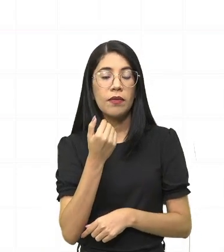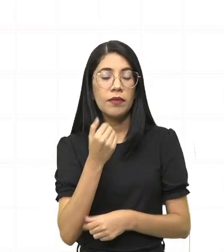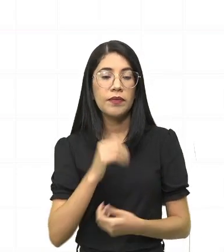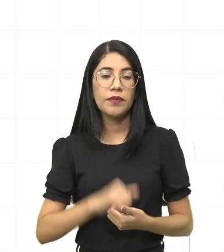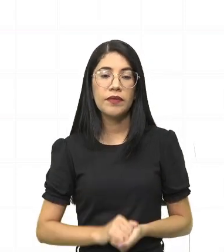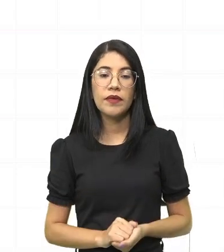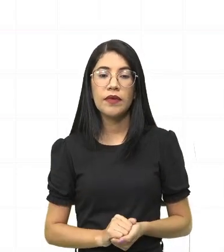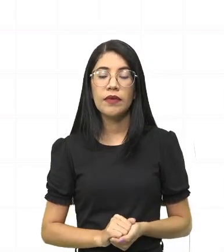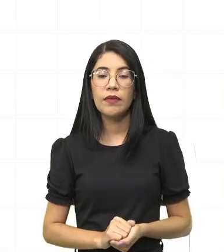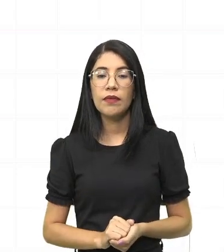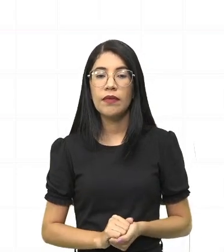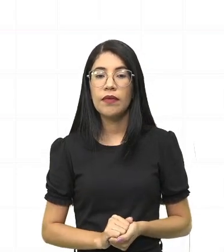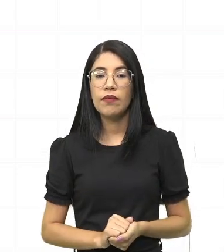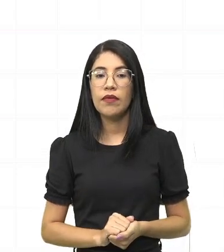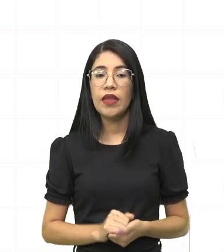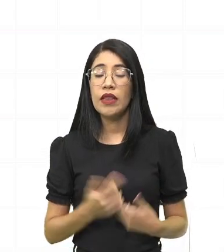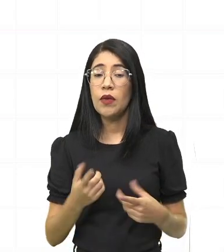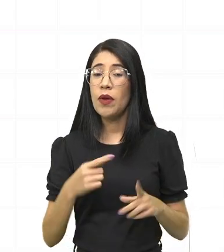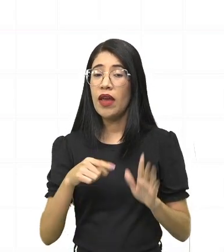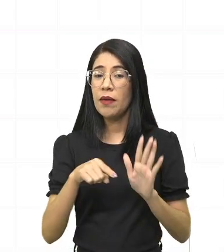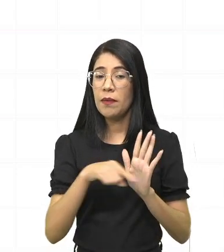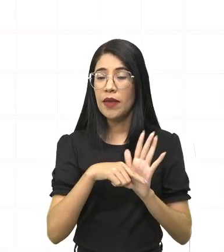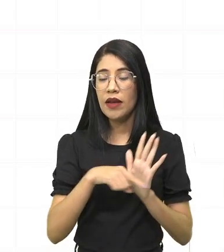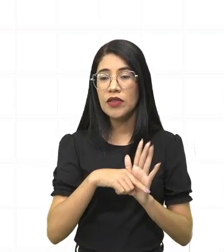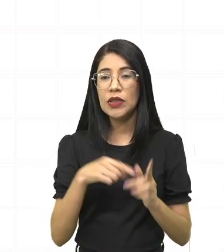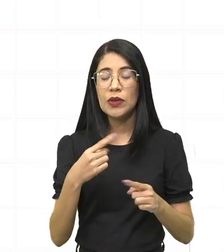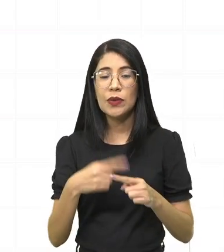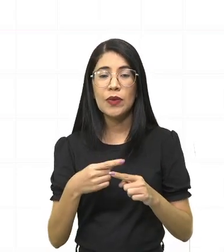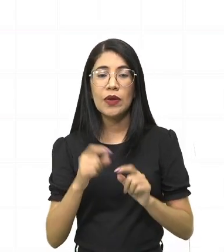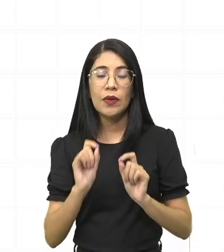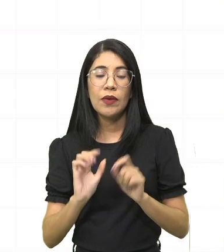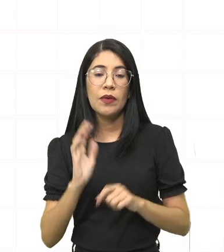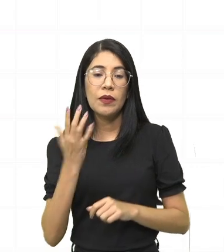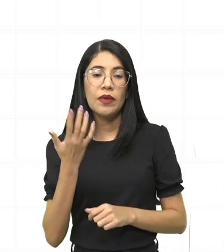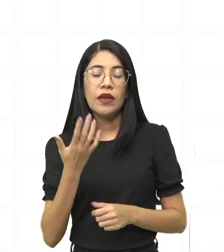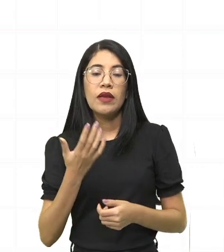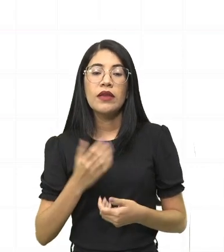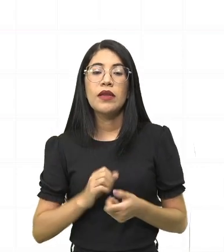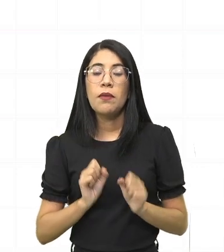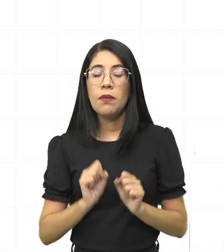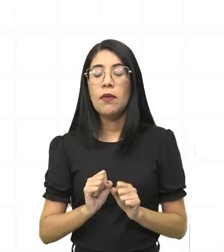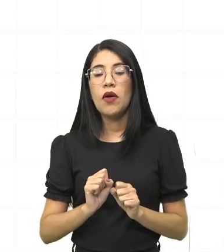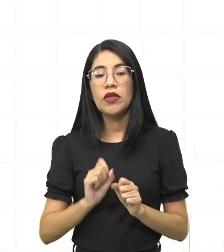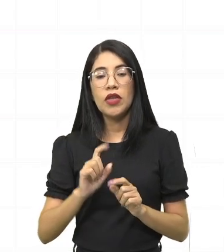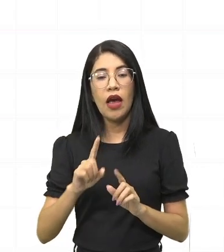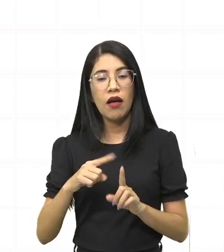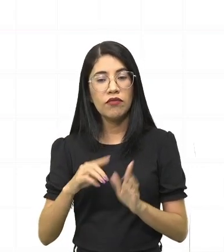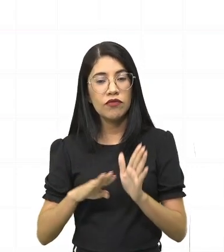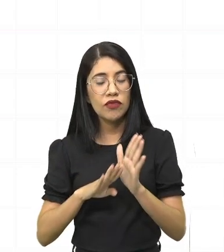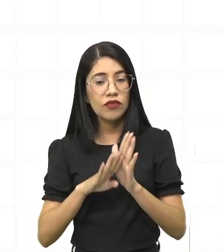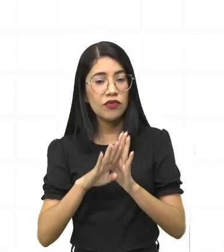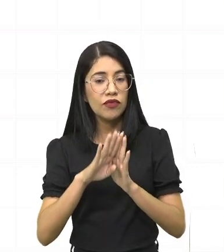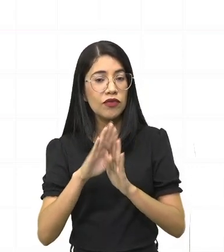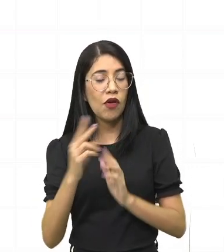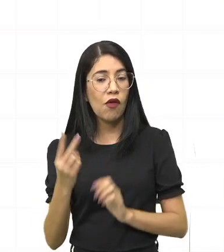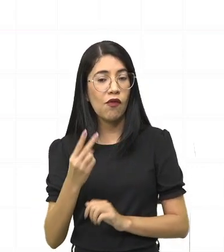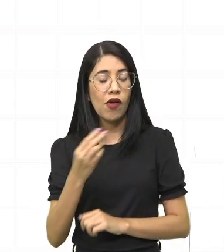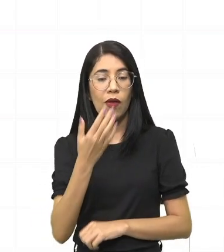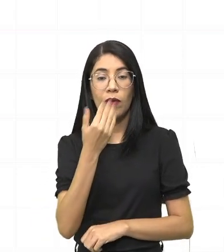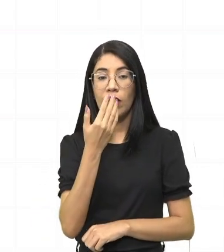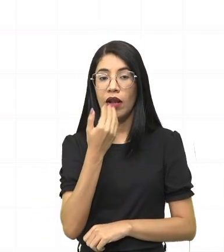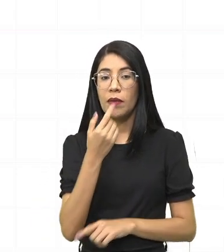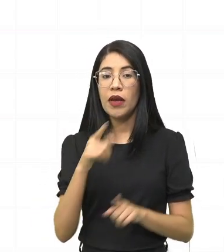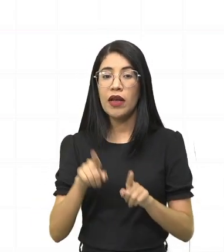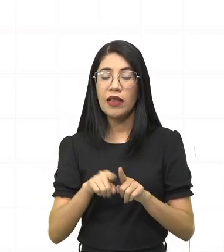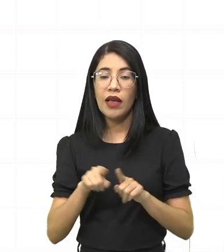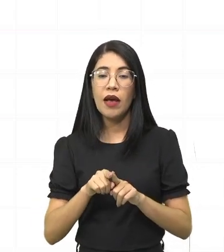né, chega a ser uma desvantagem, né, dos biocombustíveis, porque pode levar ao aumento dos preços dos alimentos,